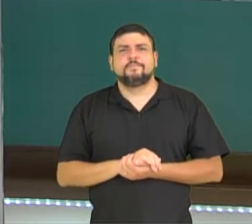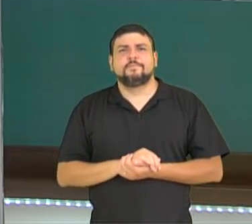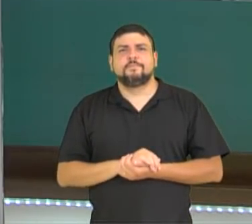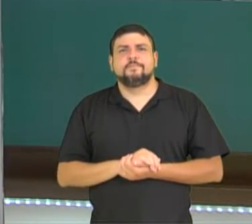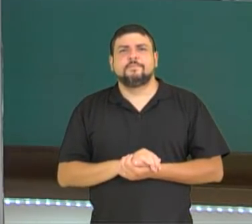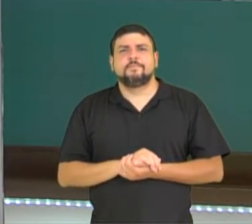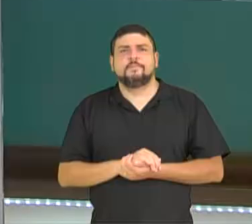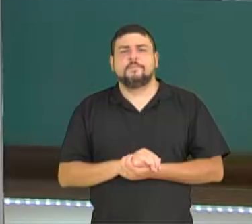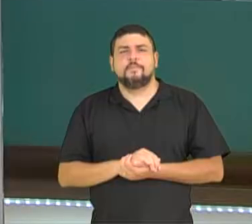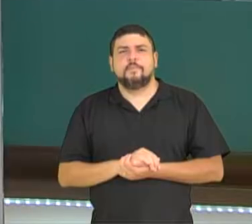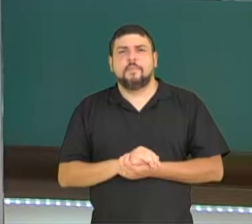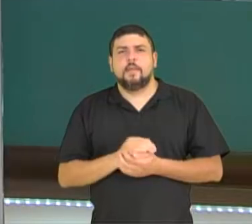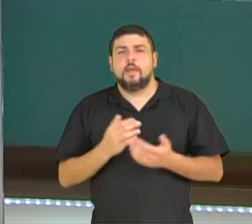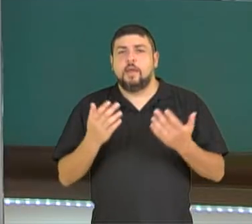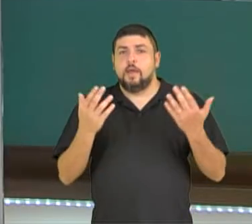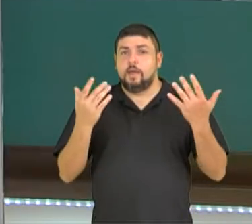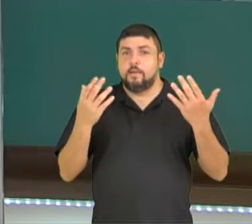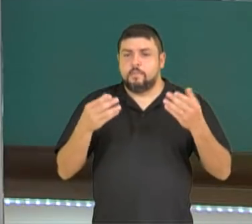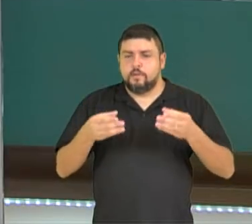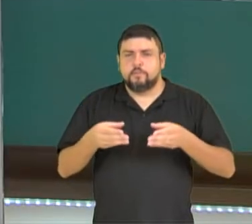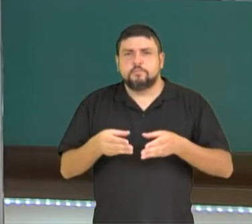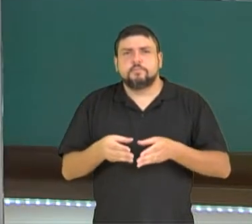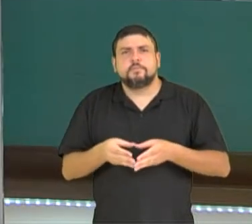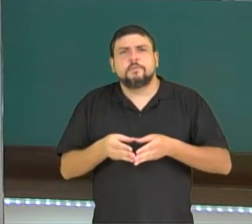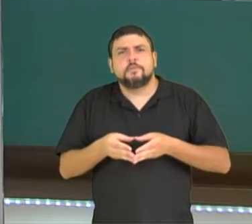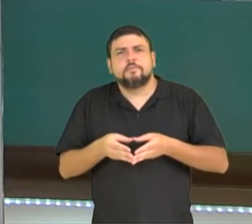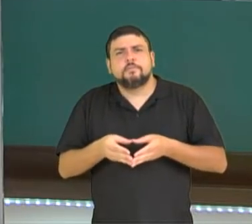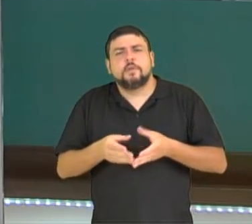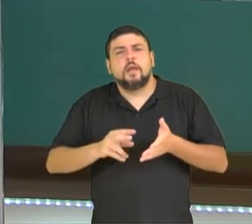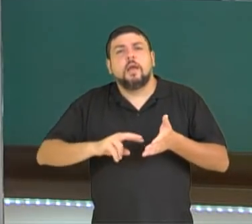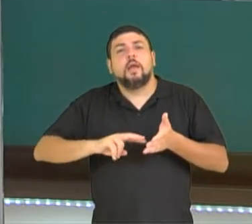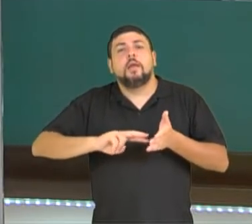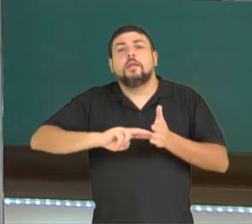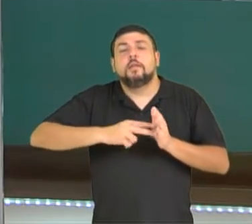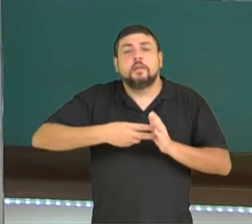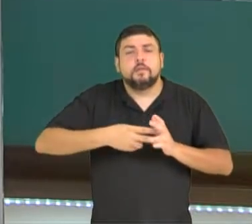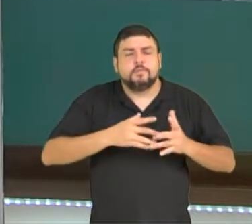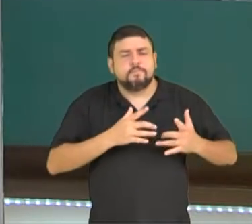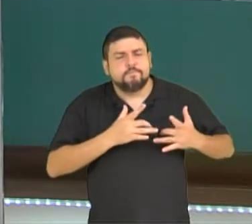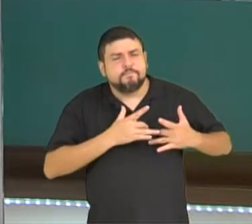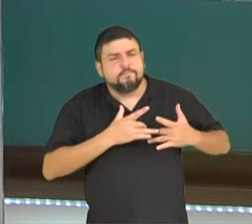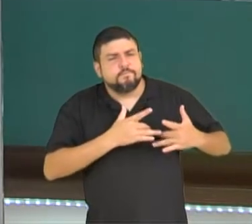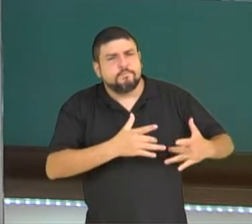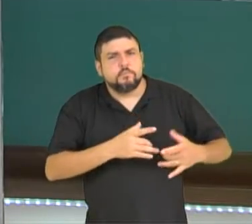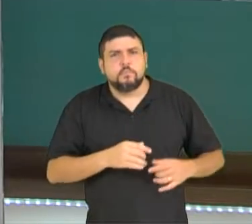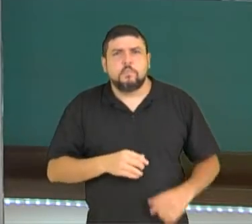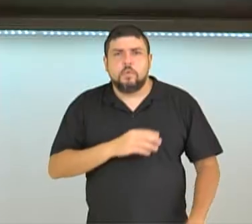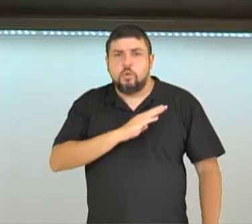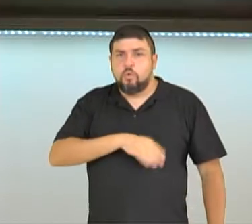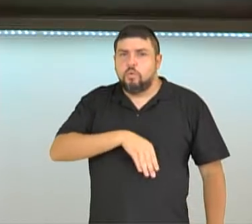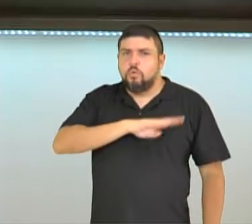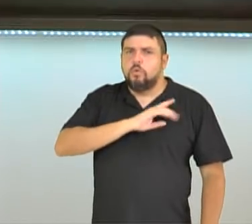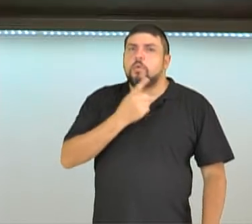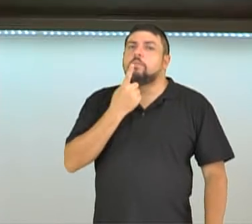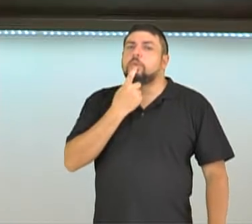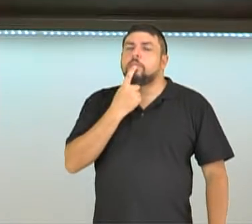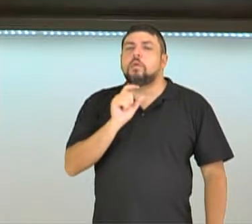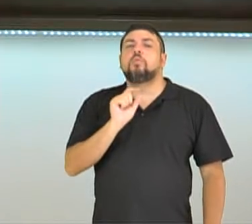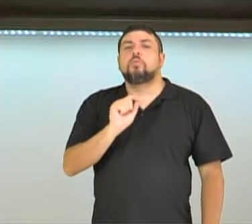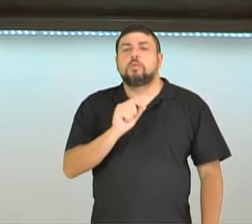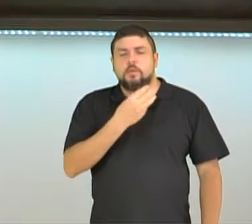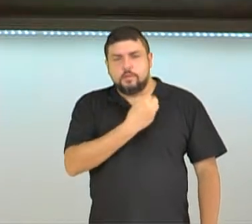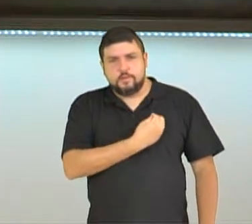As mãos nessa posição representam solidariedade. O coração vermelho representa a vida. Isso mesmo, o